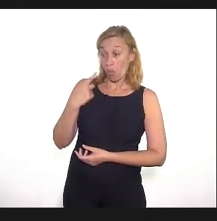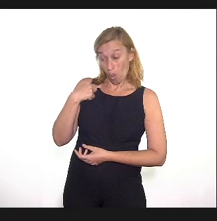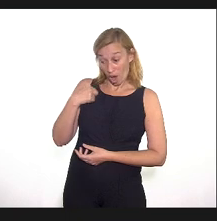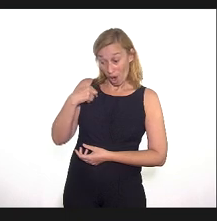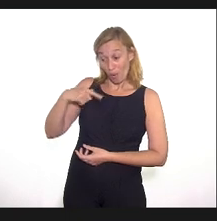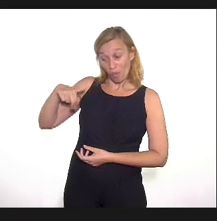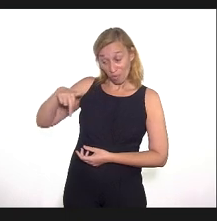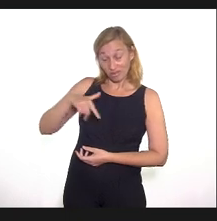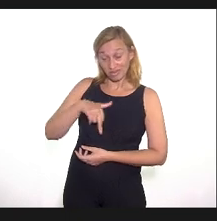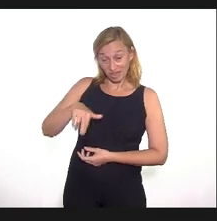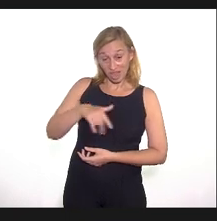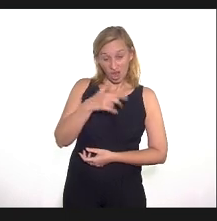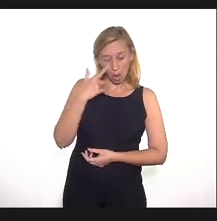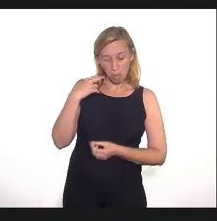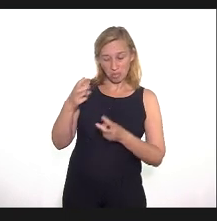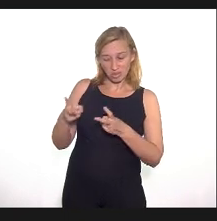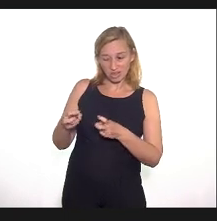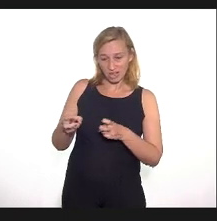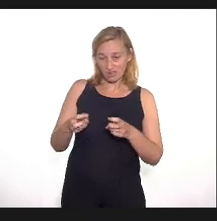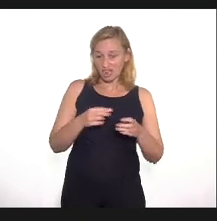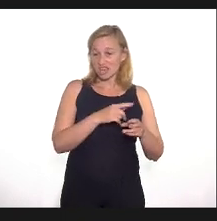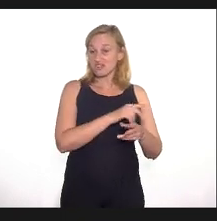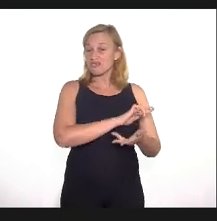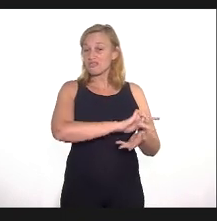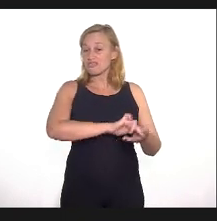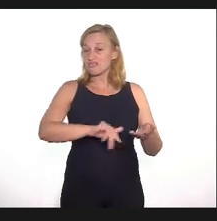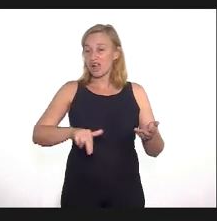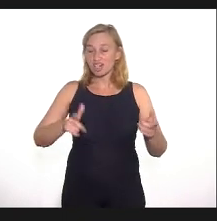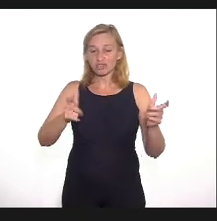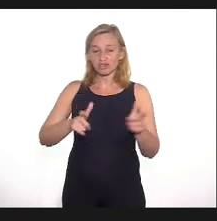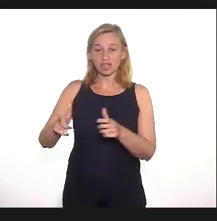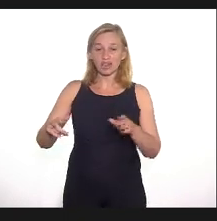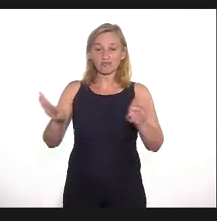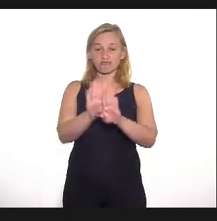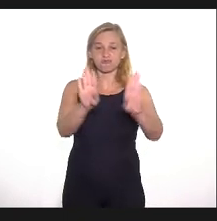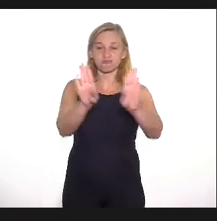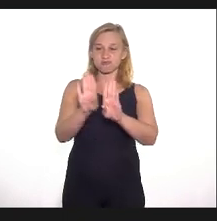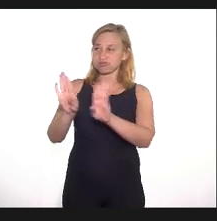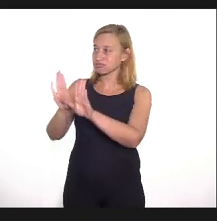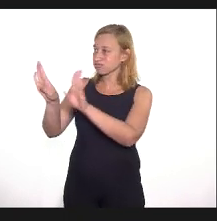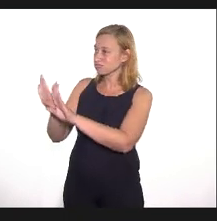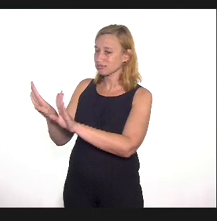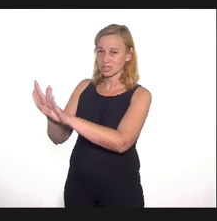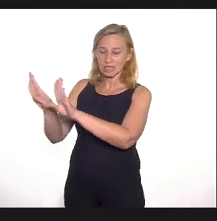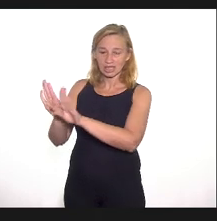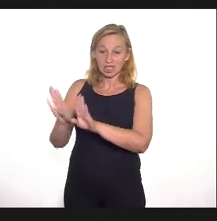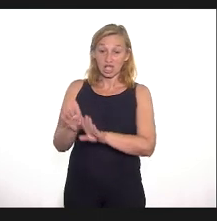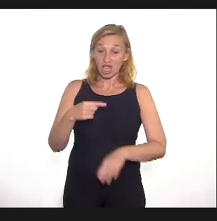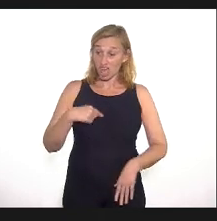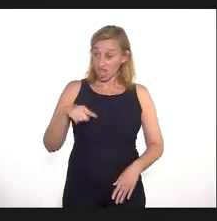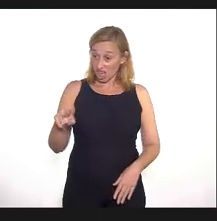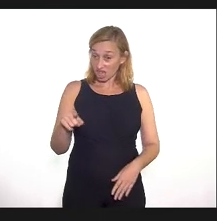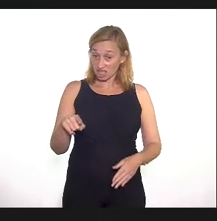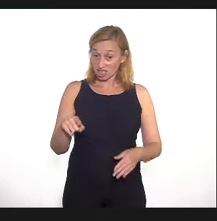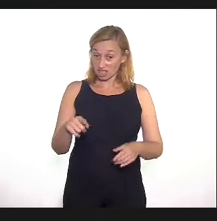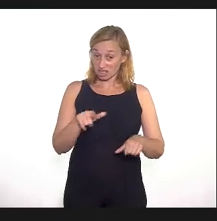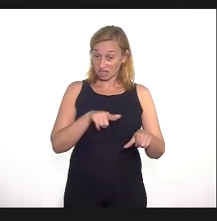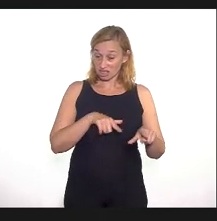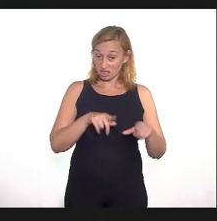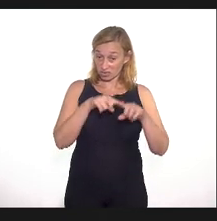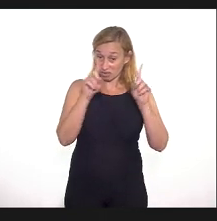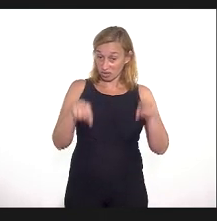hospital, eu verifiquei várias enfermarias fechadas. Esses funcionários não estão